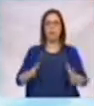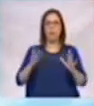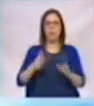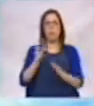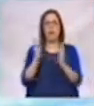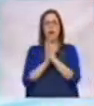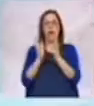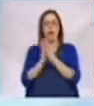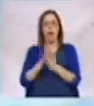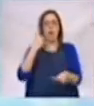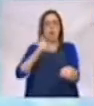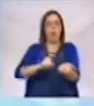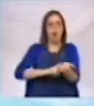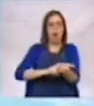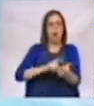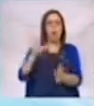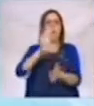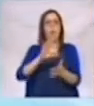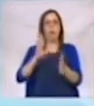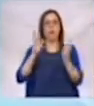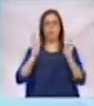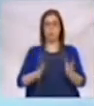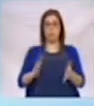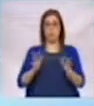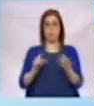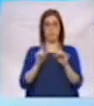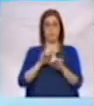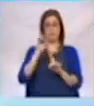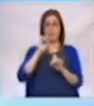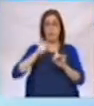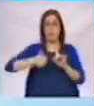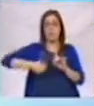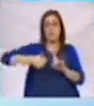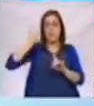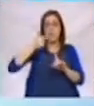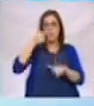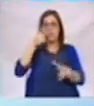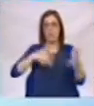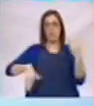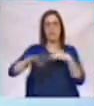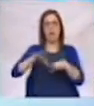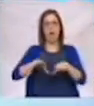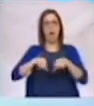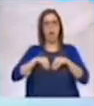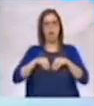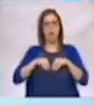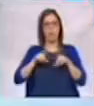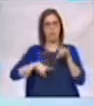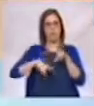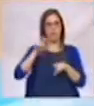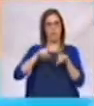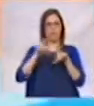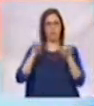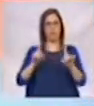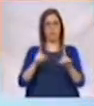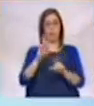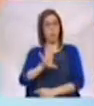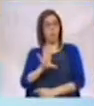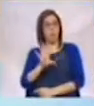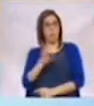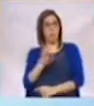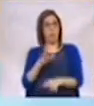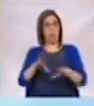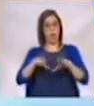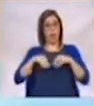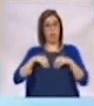de credo ou de origem étnica. Esse é o princípio civilizacional do acolhimento dos refugiados. Quando